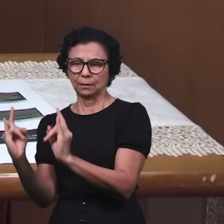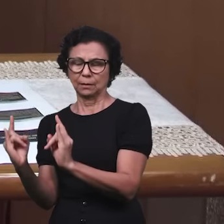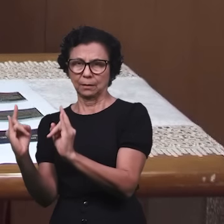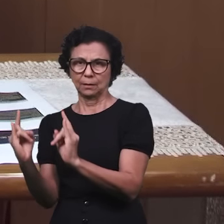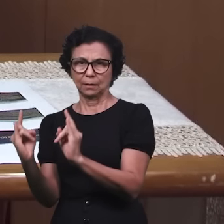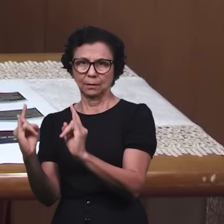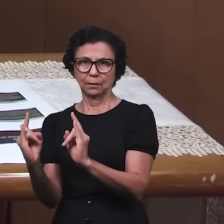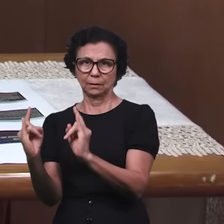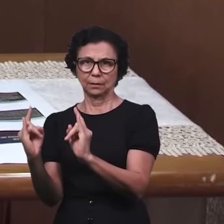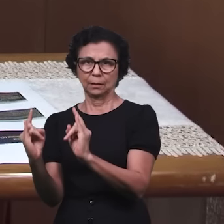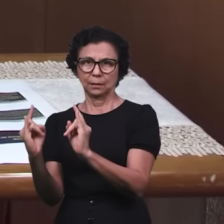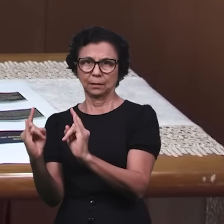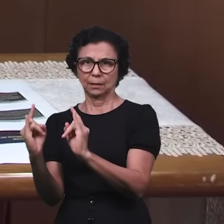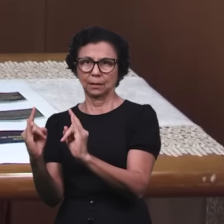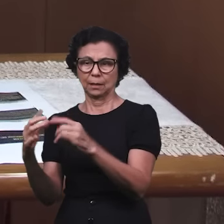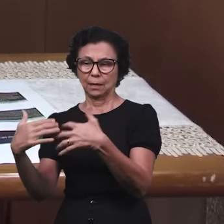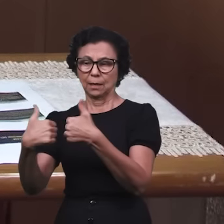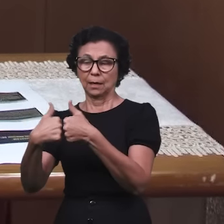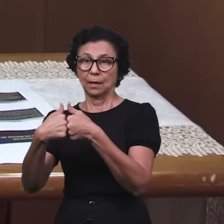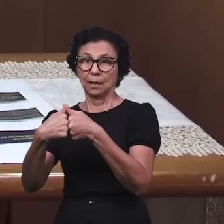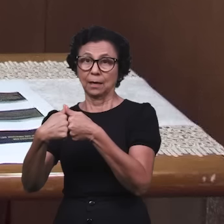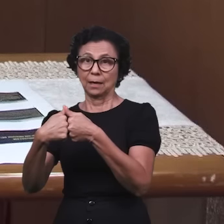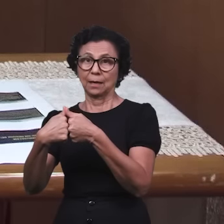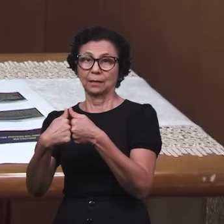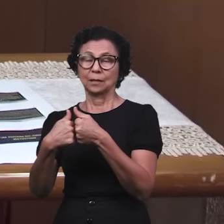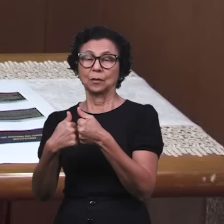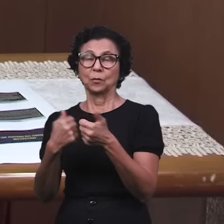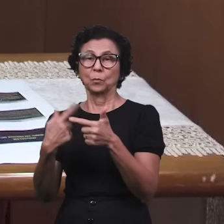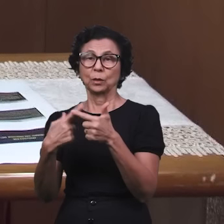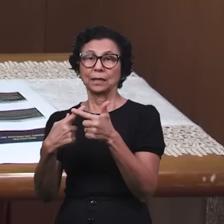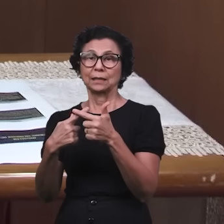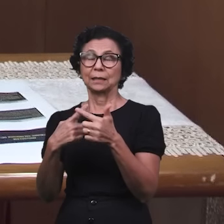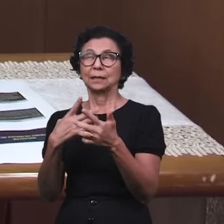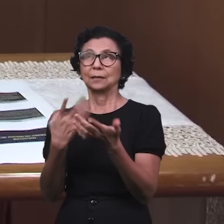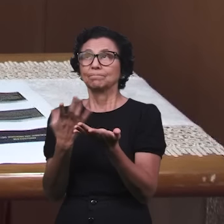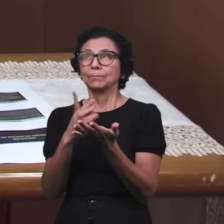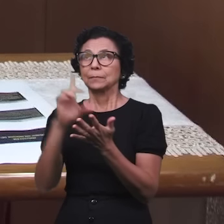lado que ele queria Deus próximo dele.